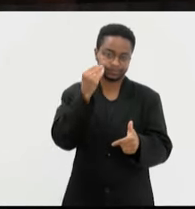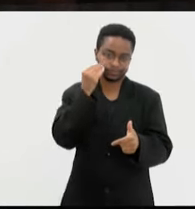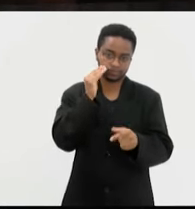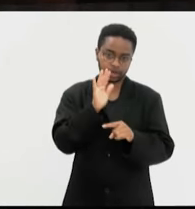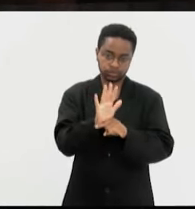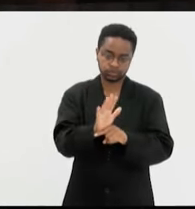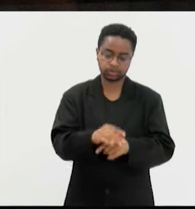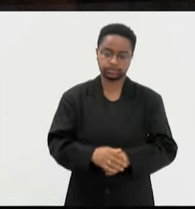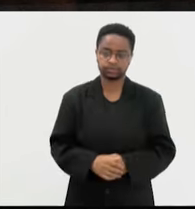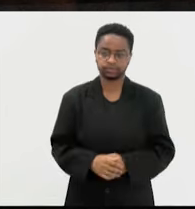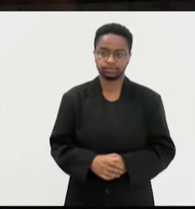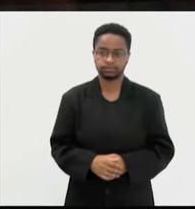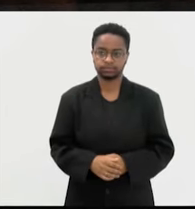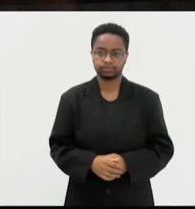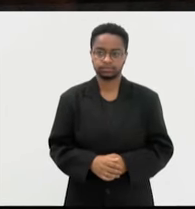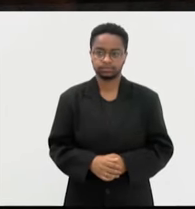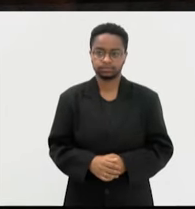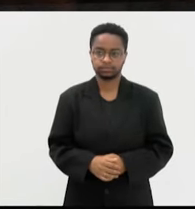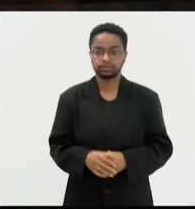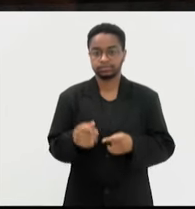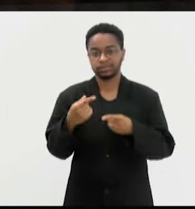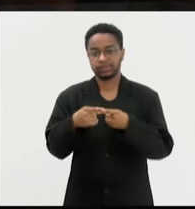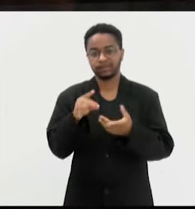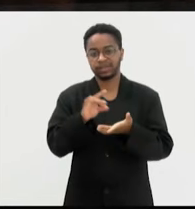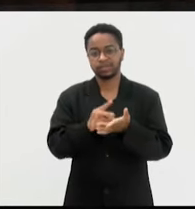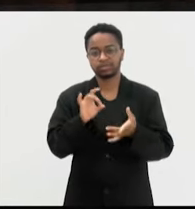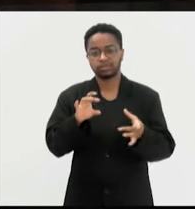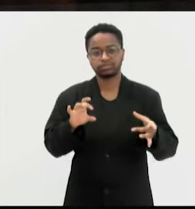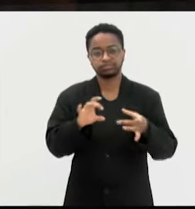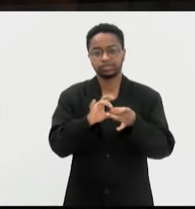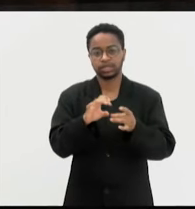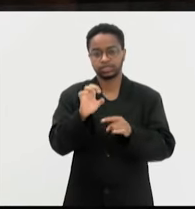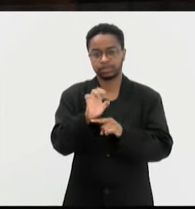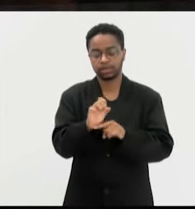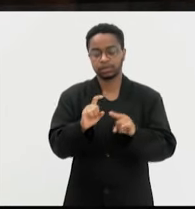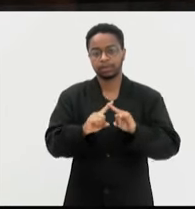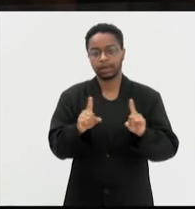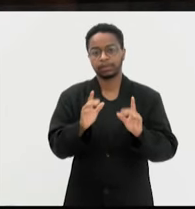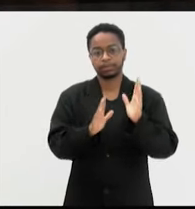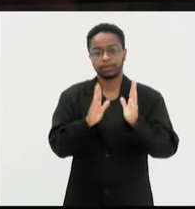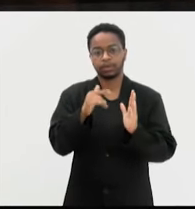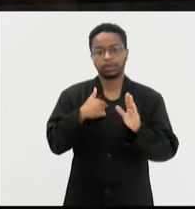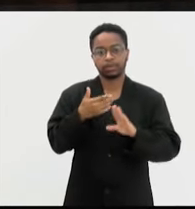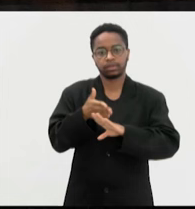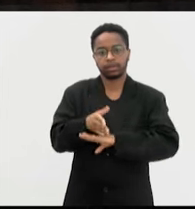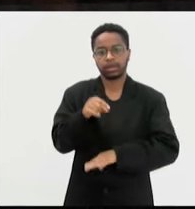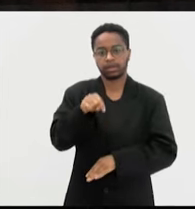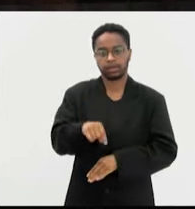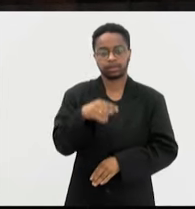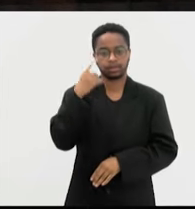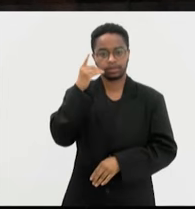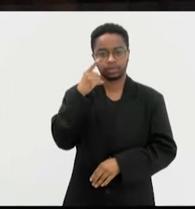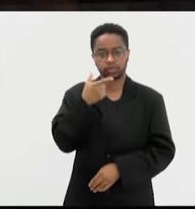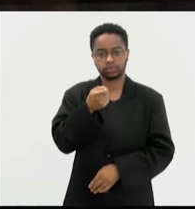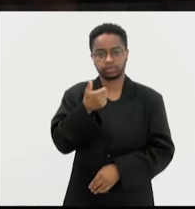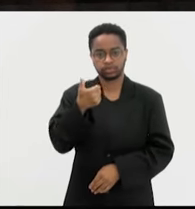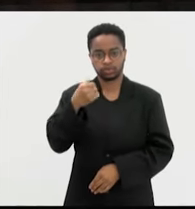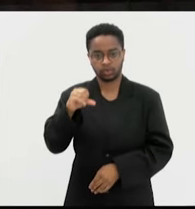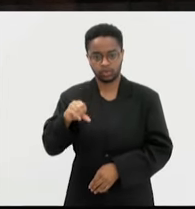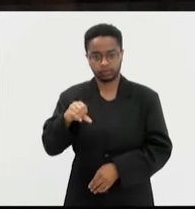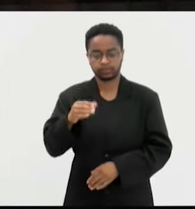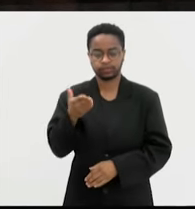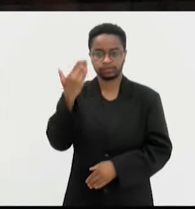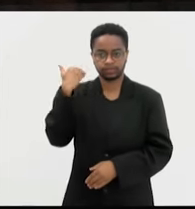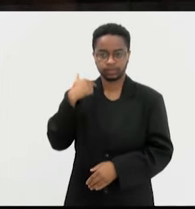até porque fic mais na questão do Estado mas quando entrei aqui como Deputado em 2019 fiz